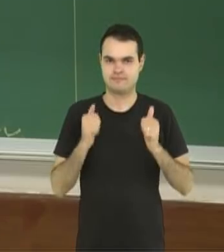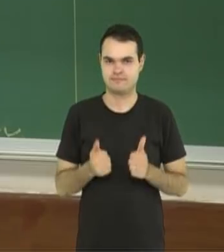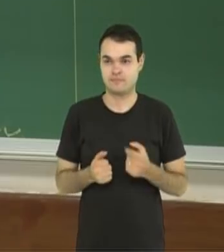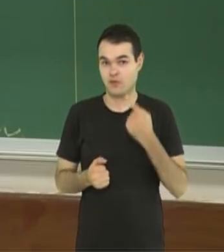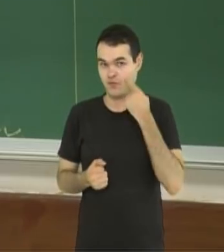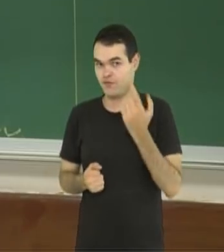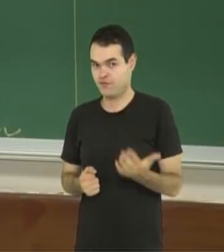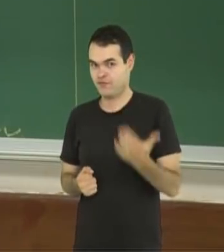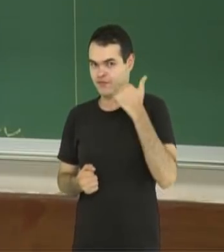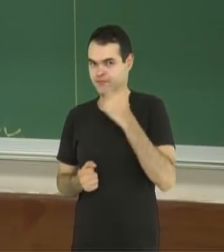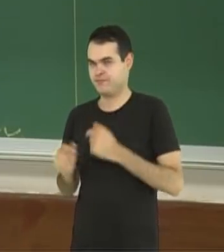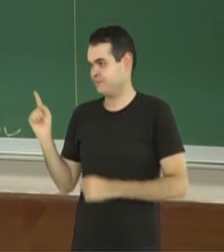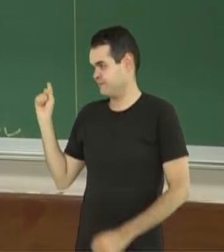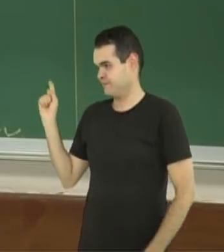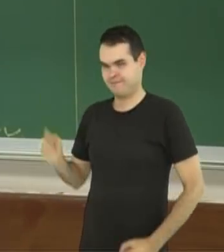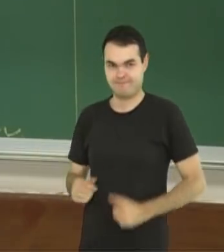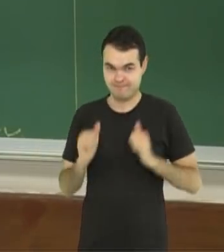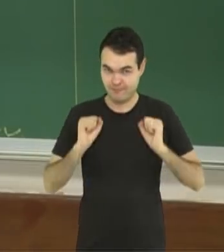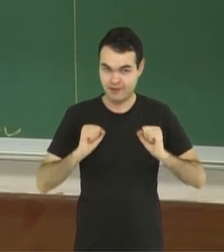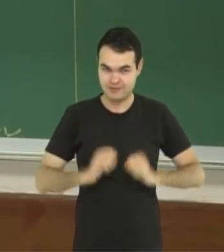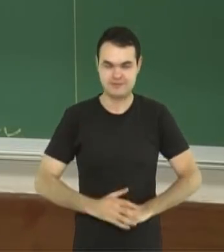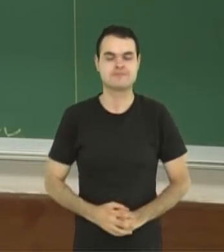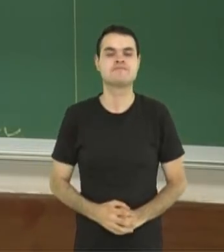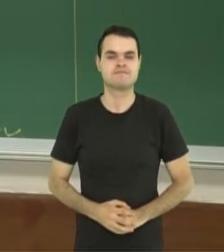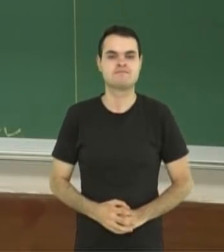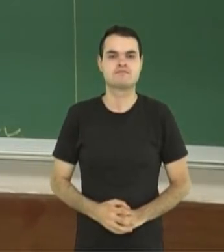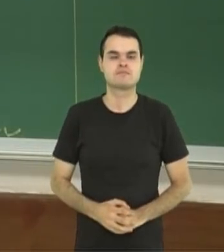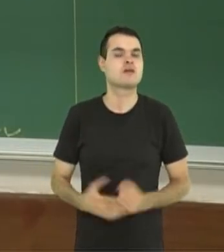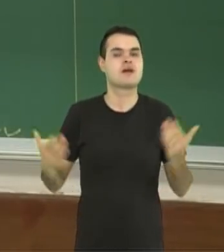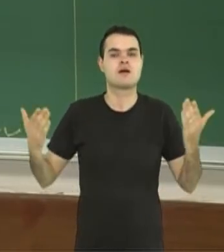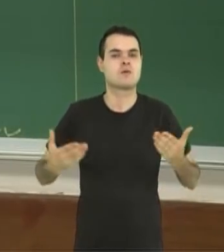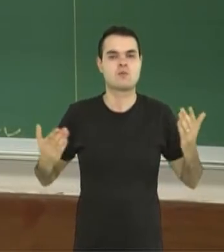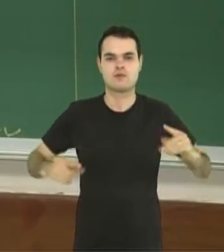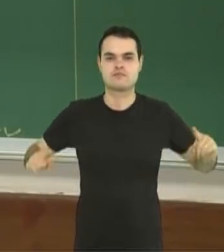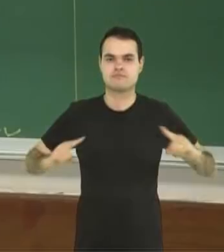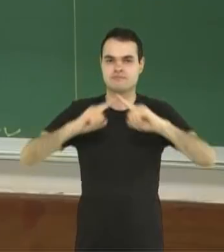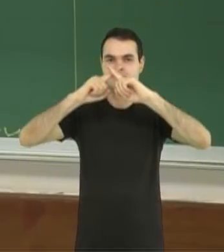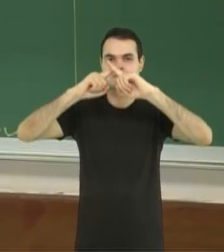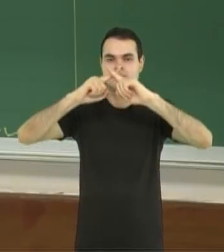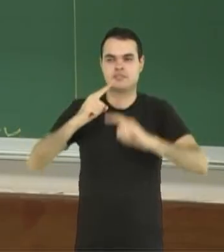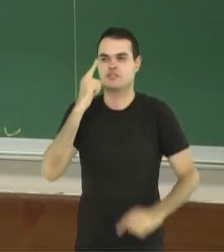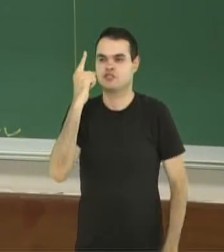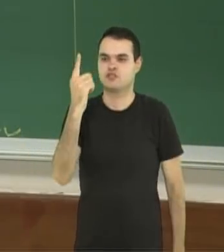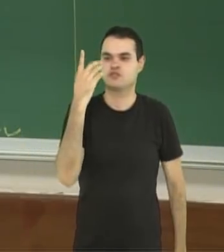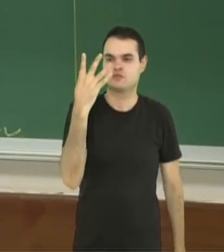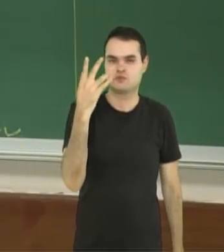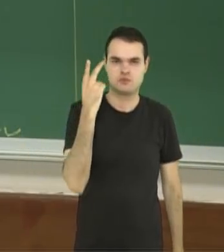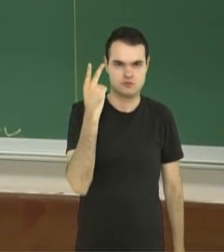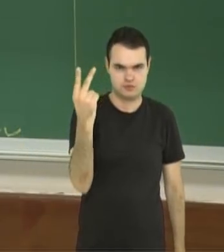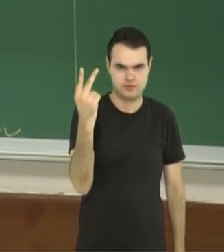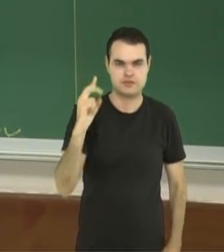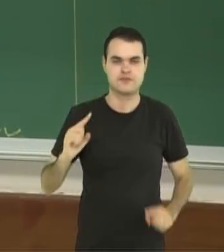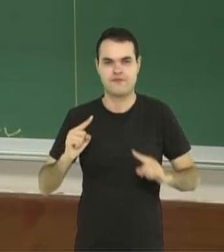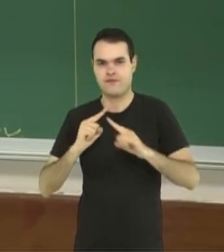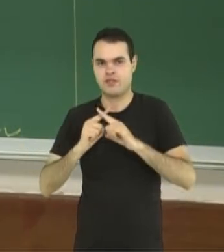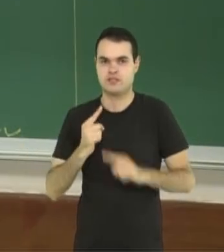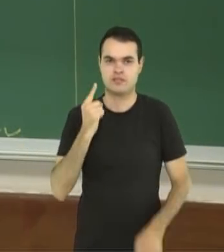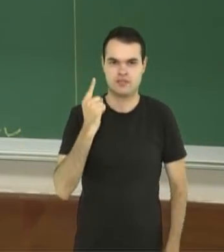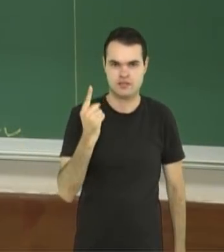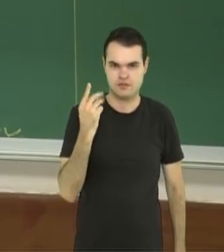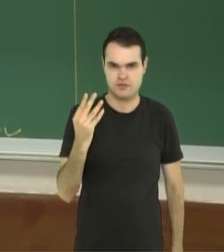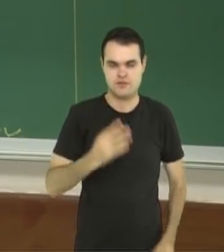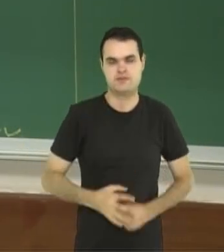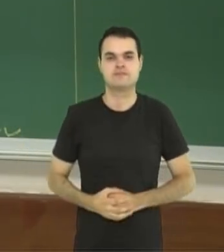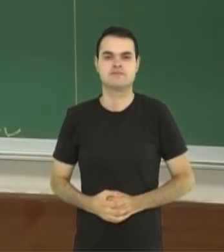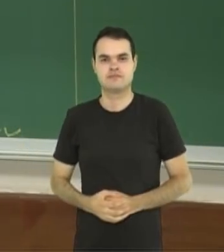pessoal? Vamos fazer no quadro? Pode ser? Então, vamos lá. Então, vamos fazer essa multiplicação de 142 vezes 14,